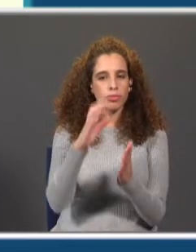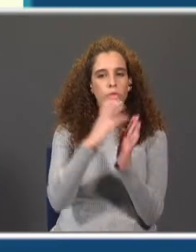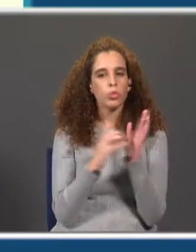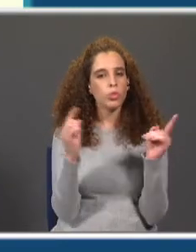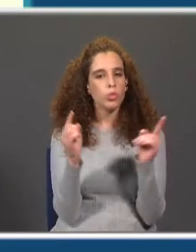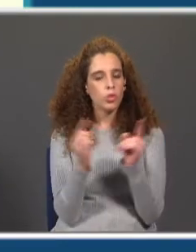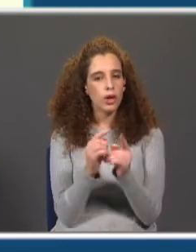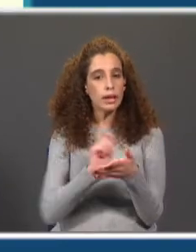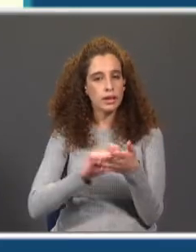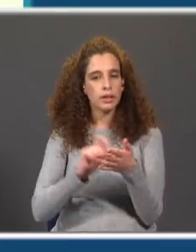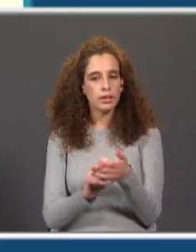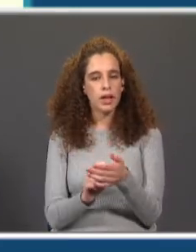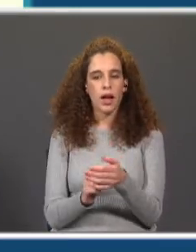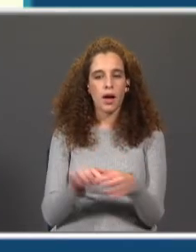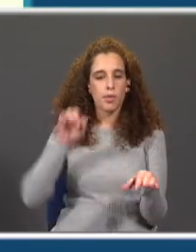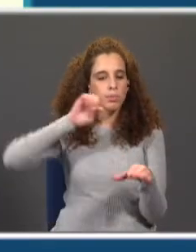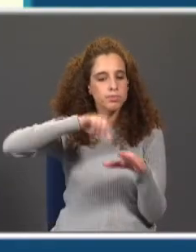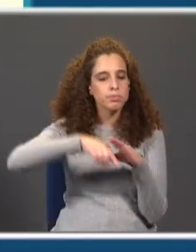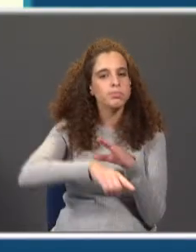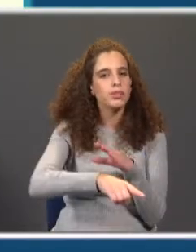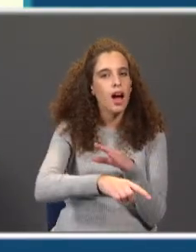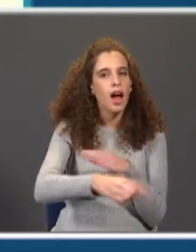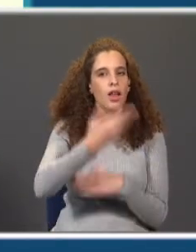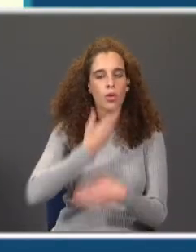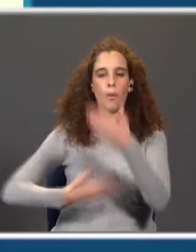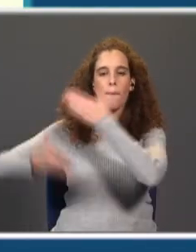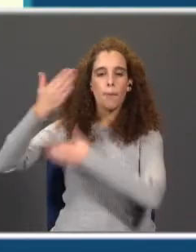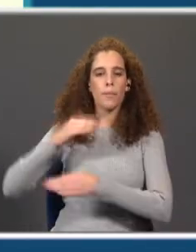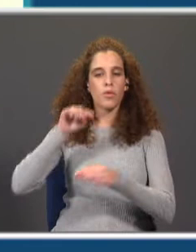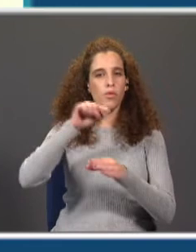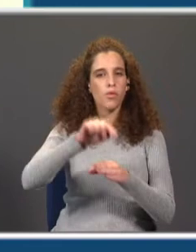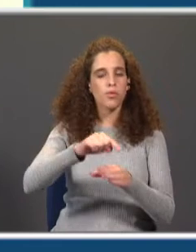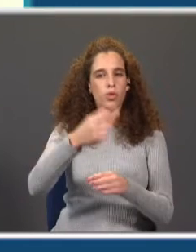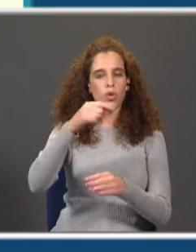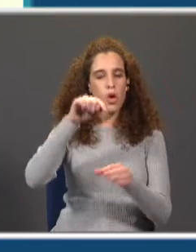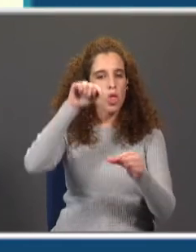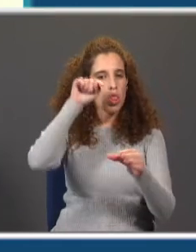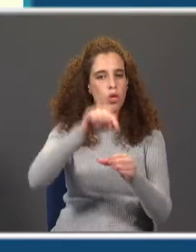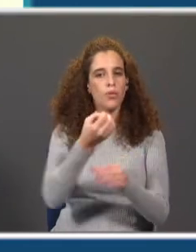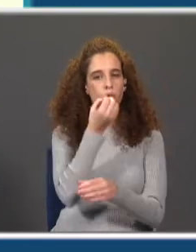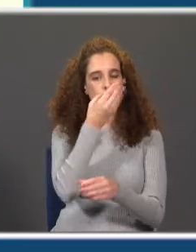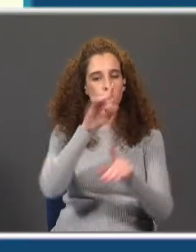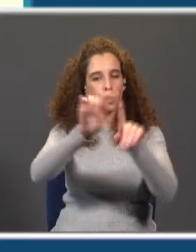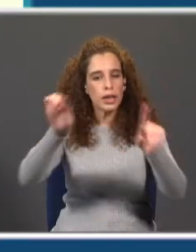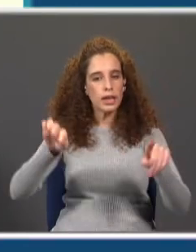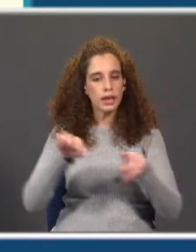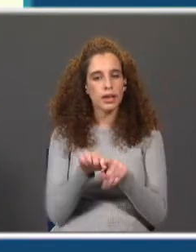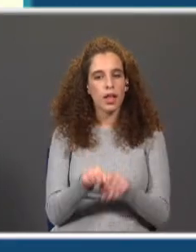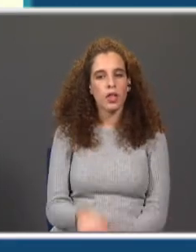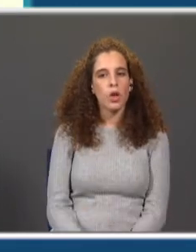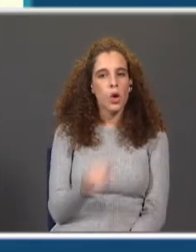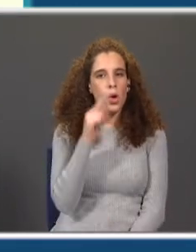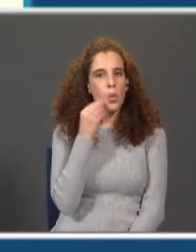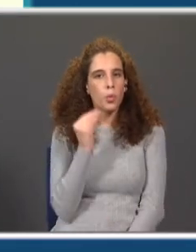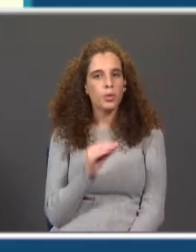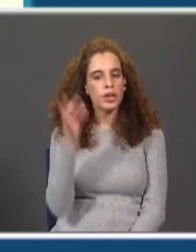passado, a entrar no passado. E do fundo do quintal do seu mundo de brincadeiras, fantasias e paixões, o miúdo Lourito,